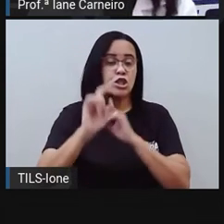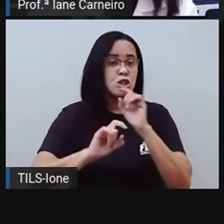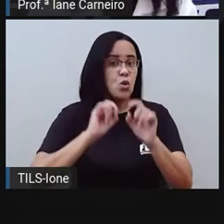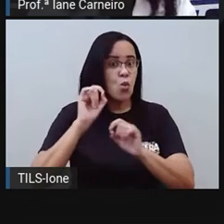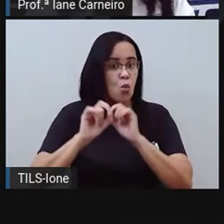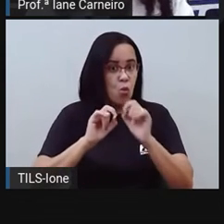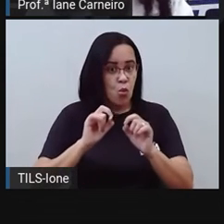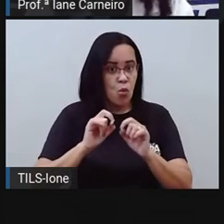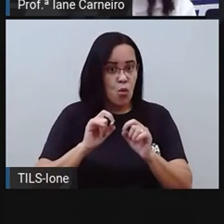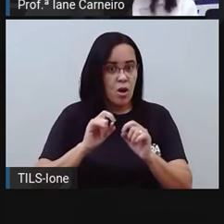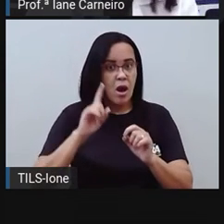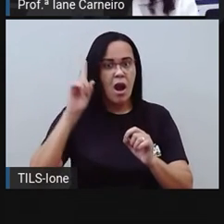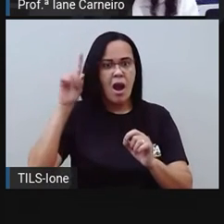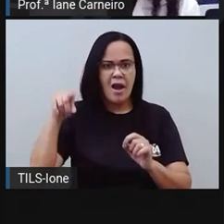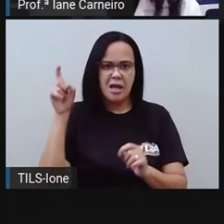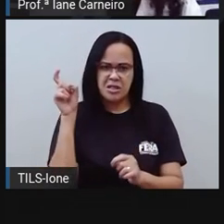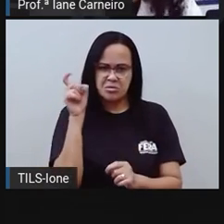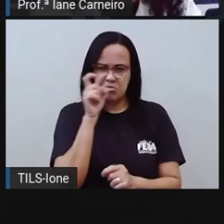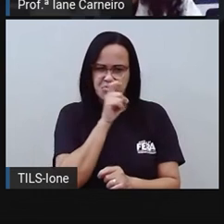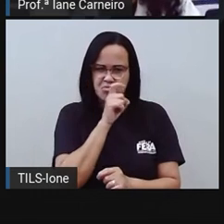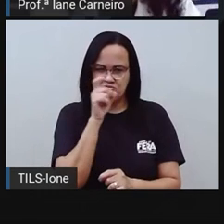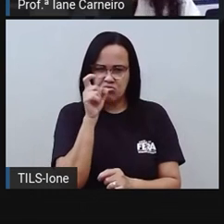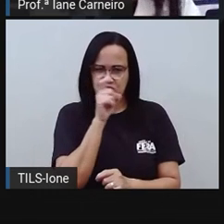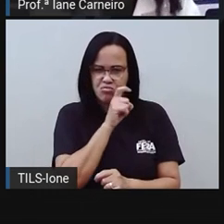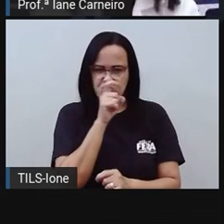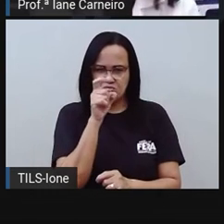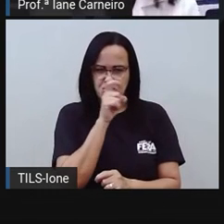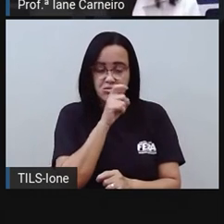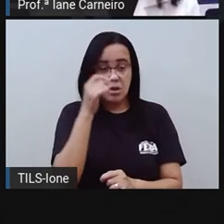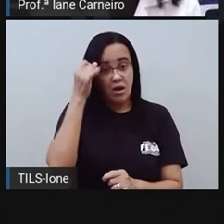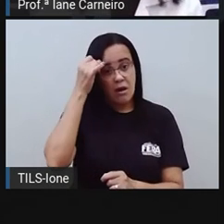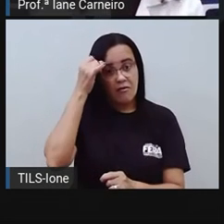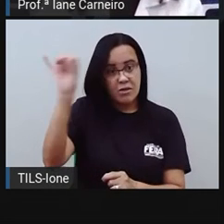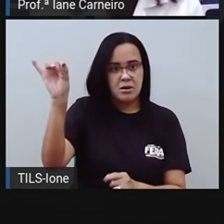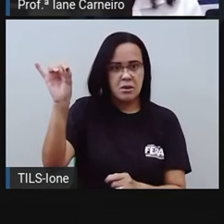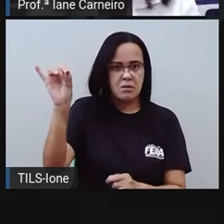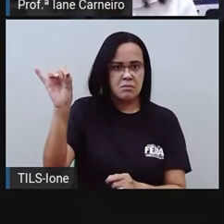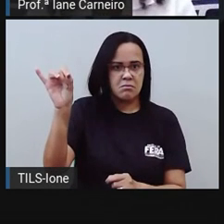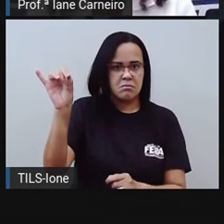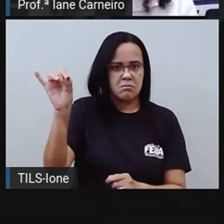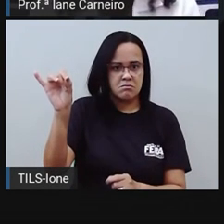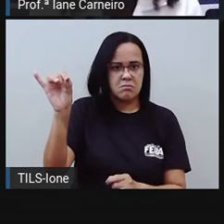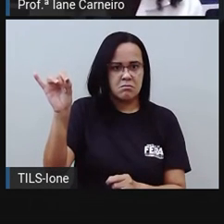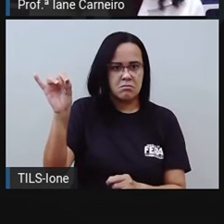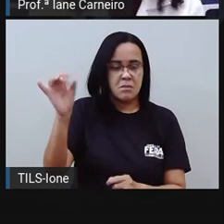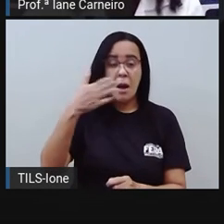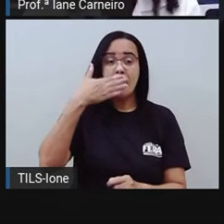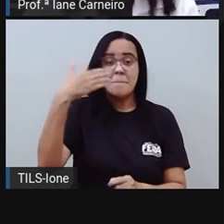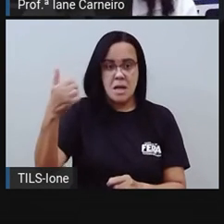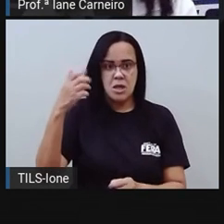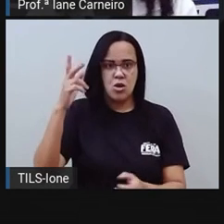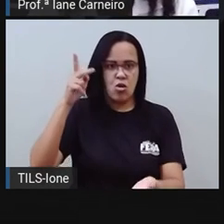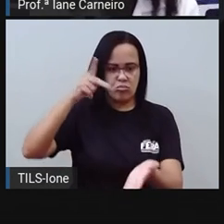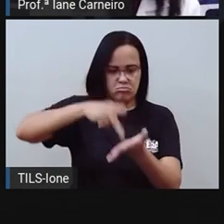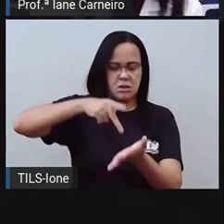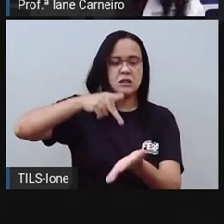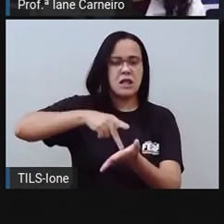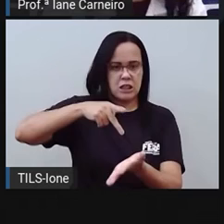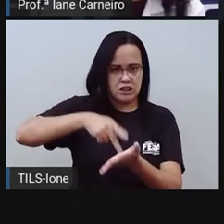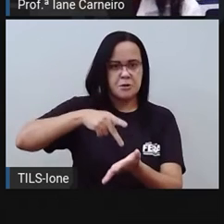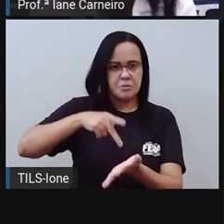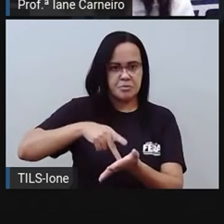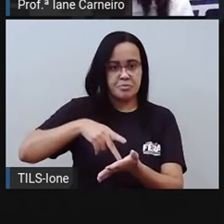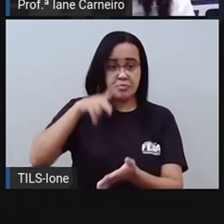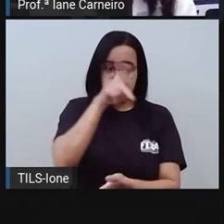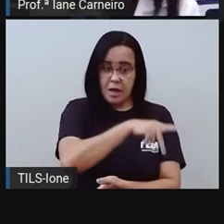ser sempre verdadeiro. E quando eu era criança, minha mãe falava isso. Que é pra, eu sempre tinha que falar a verdade, mesmo